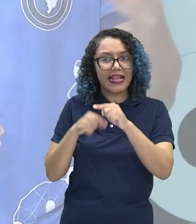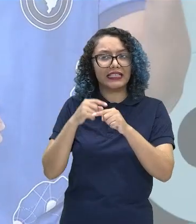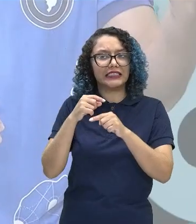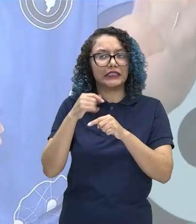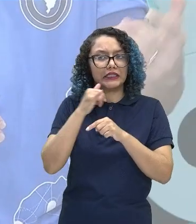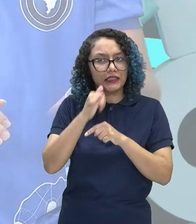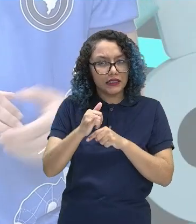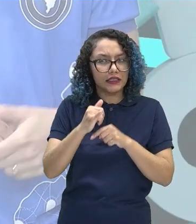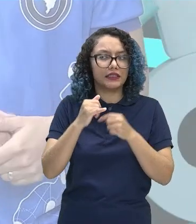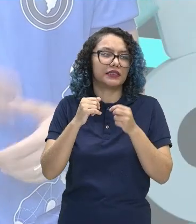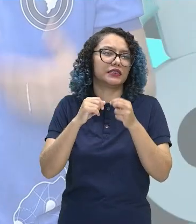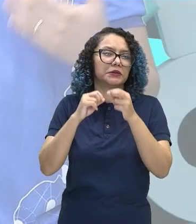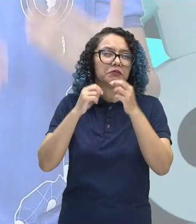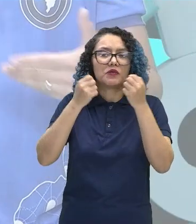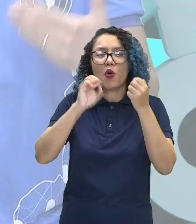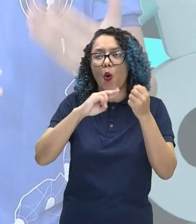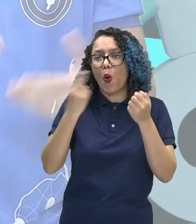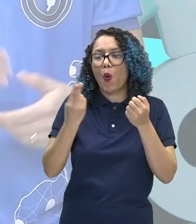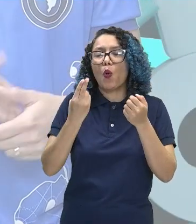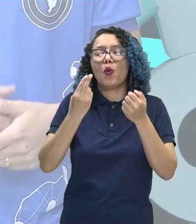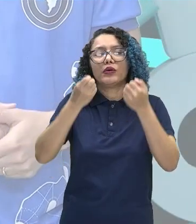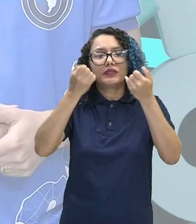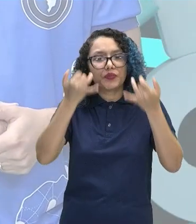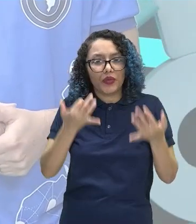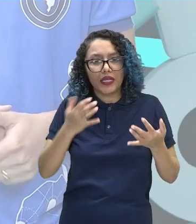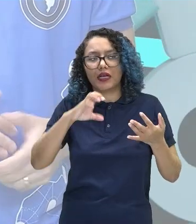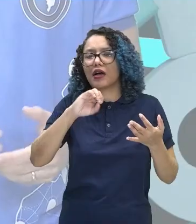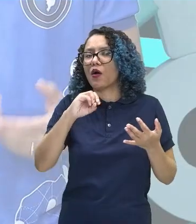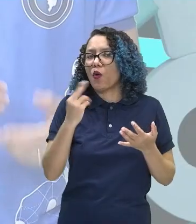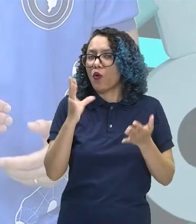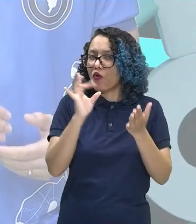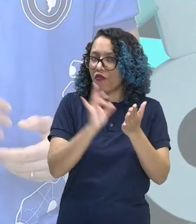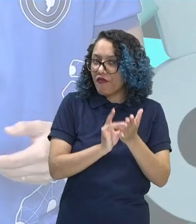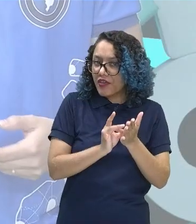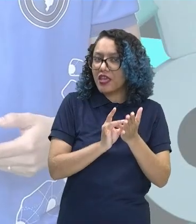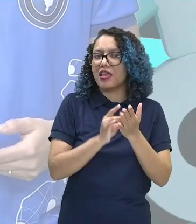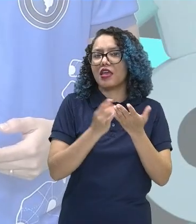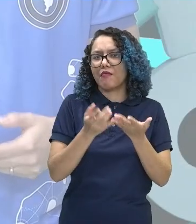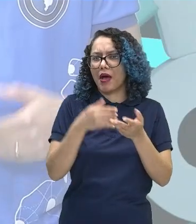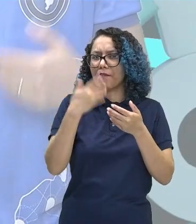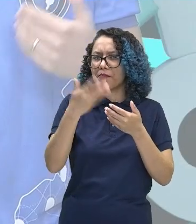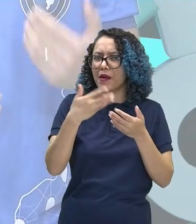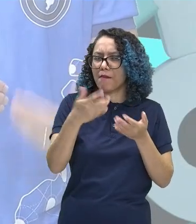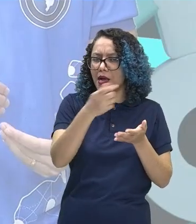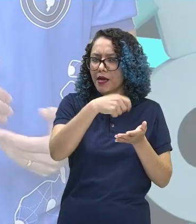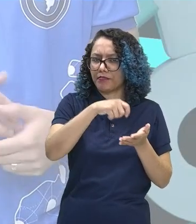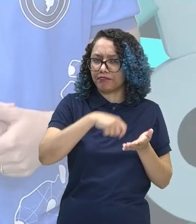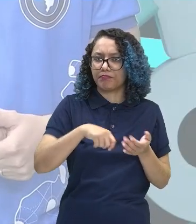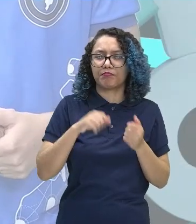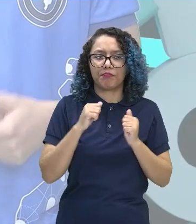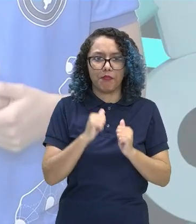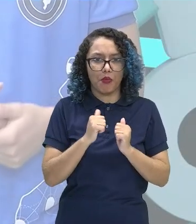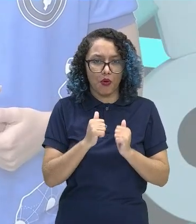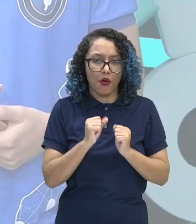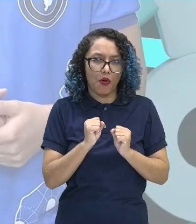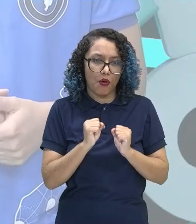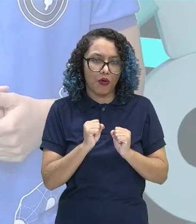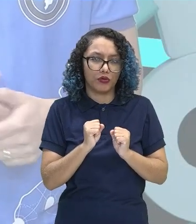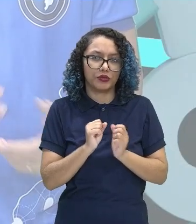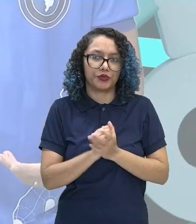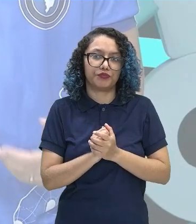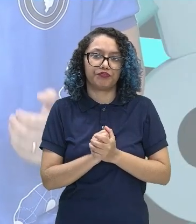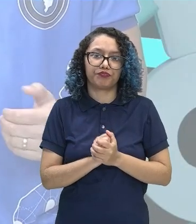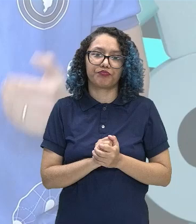fulano confirma o que eu estou dizendo, né? Então, o says, o explain e o confirms, eles